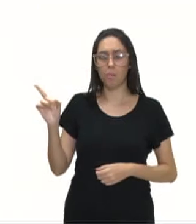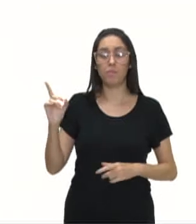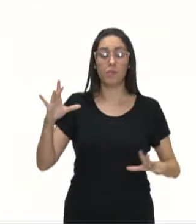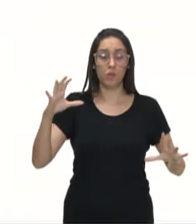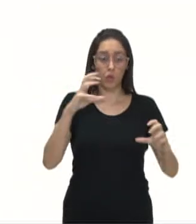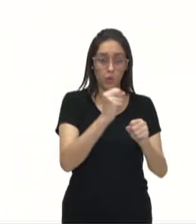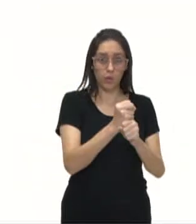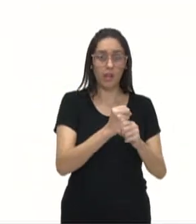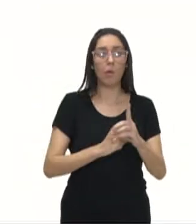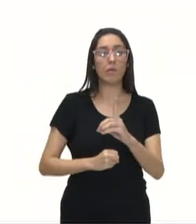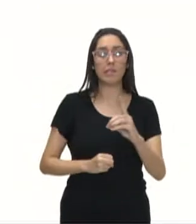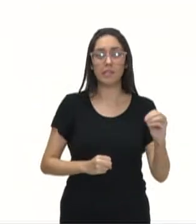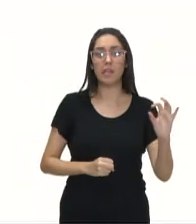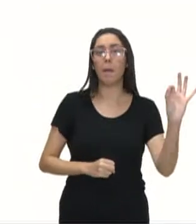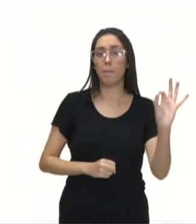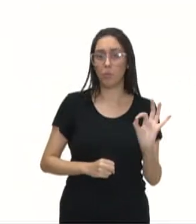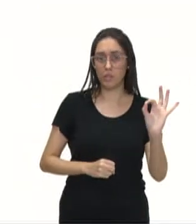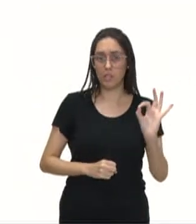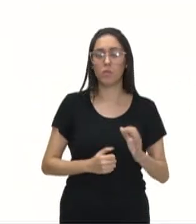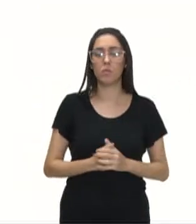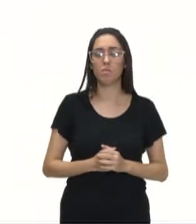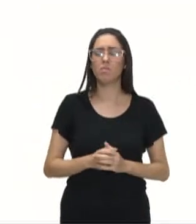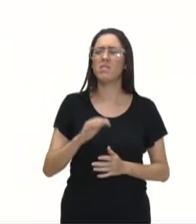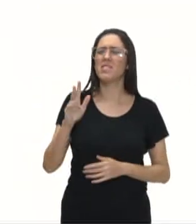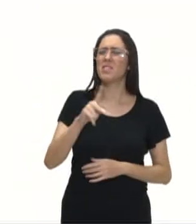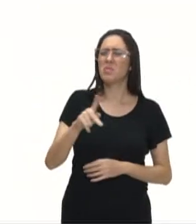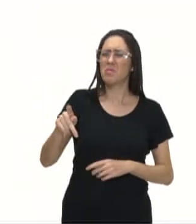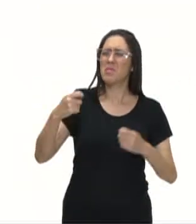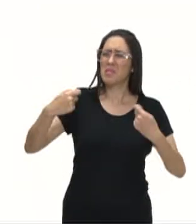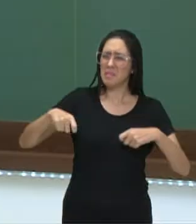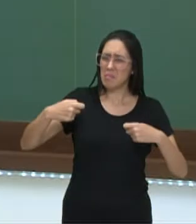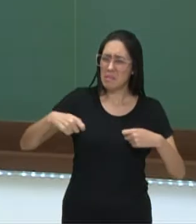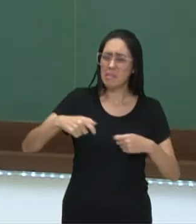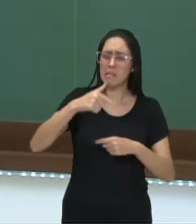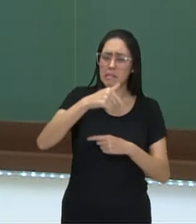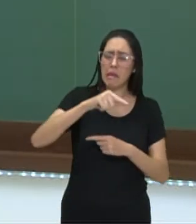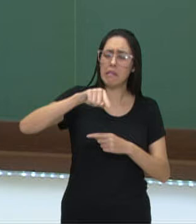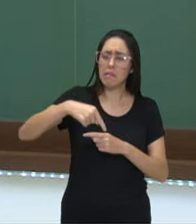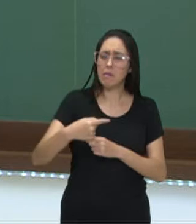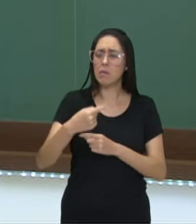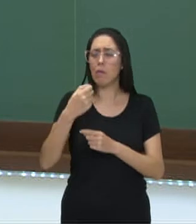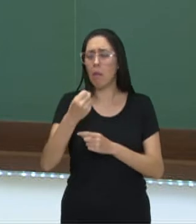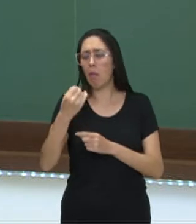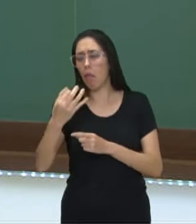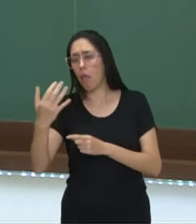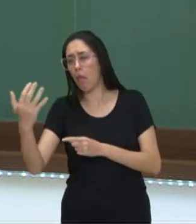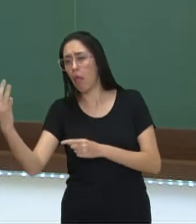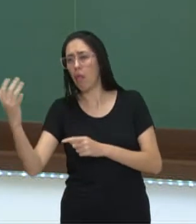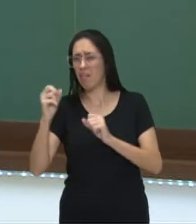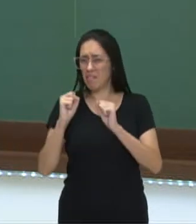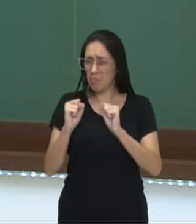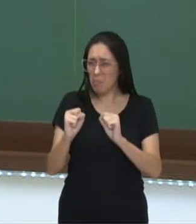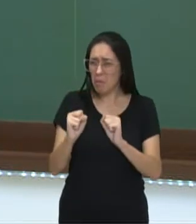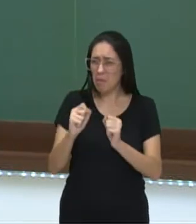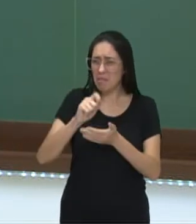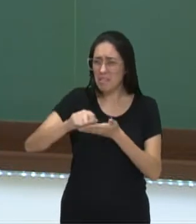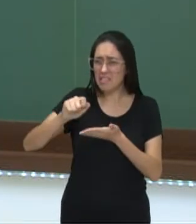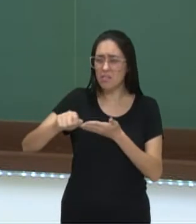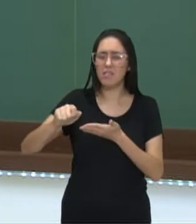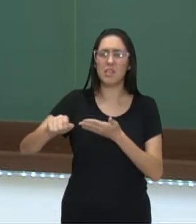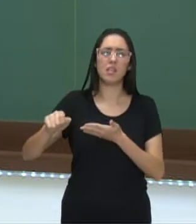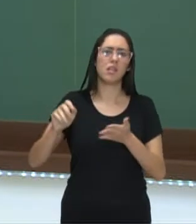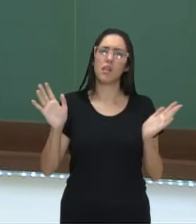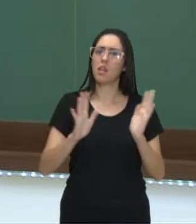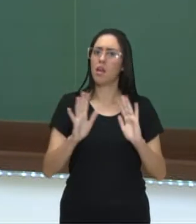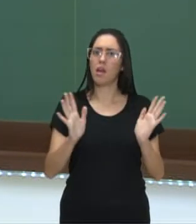a 100%. Professora, eu preciso escrever um número 7, não sei o que bilhões com aqueles monte de zeros? Por